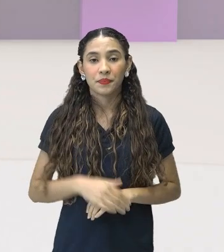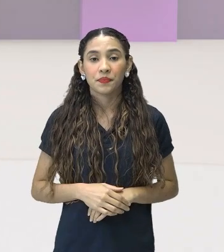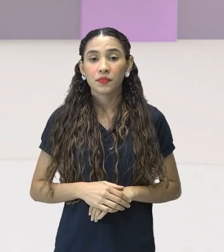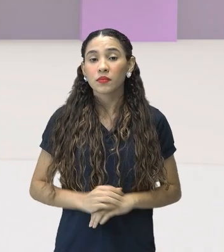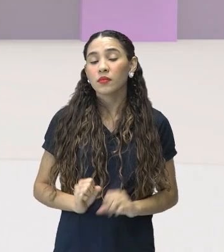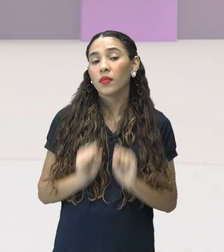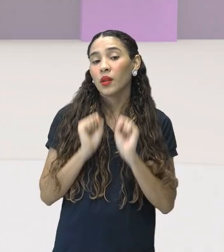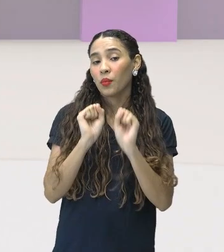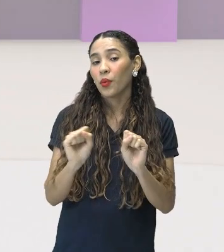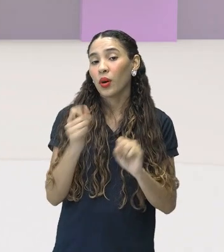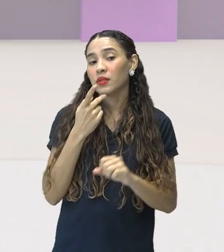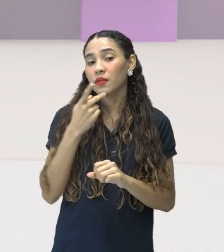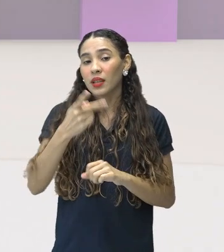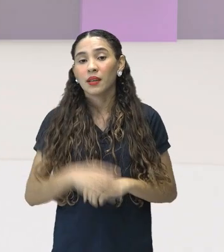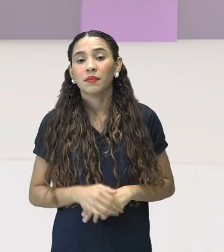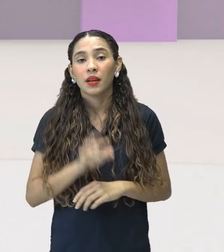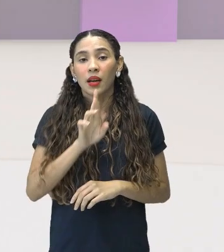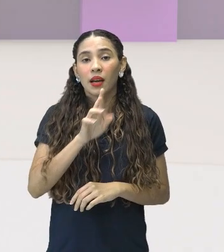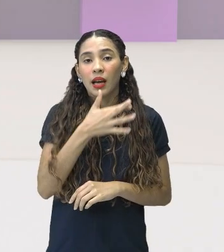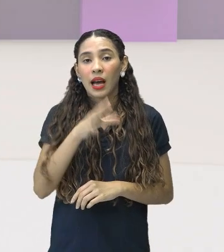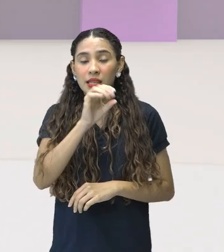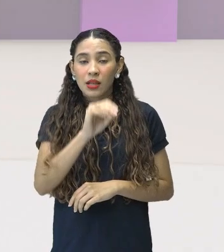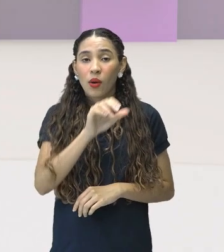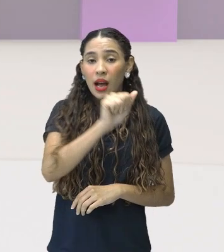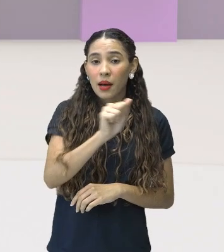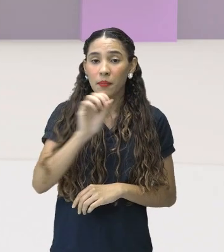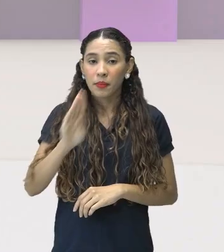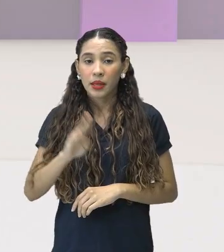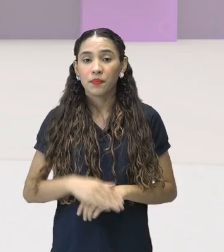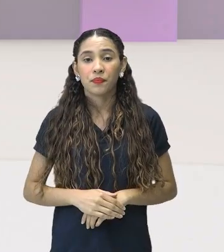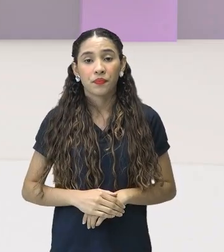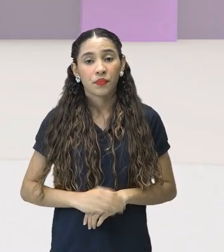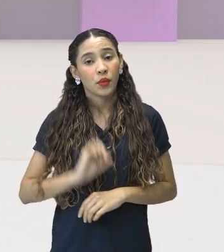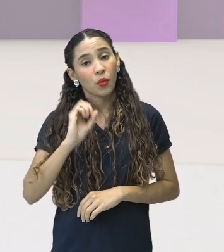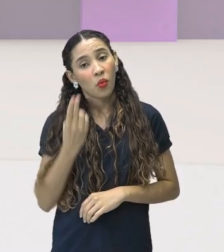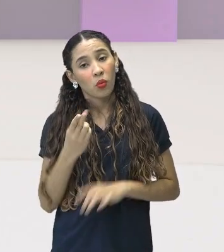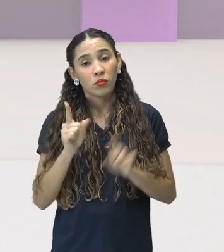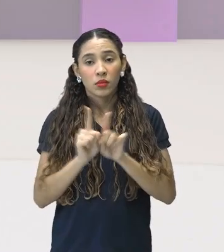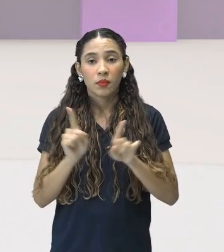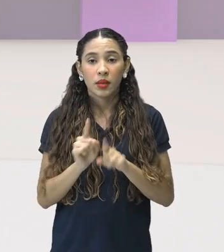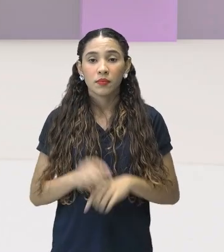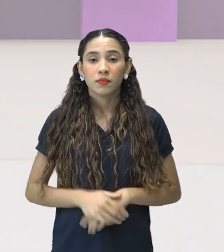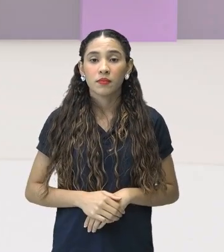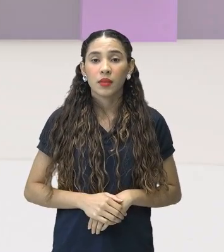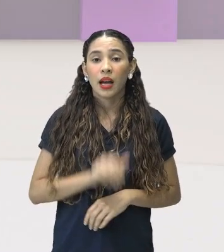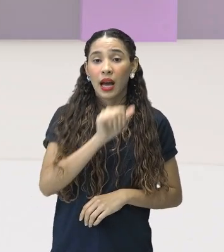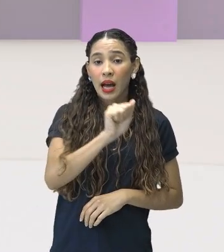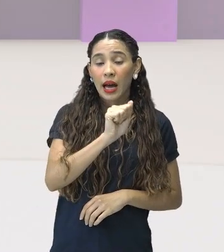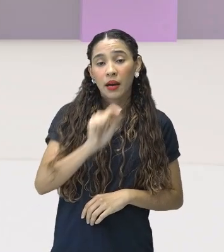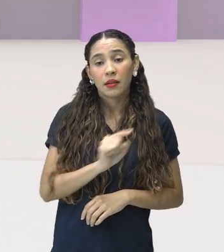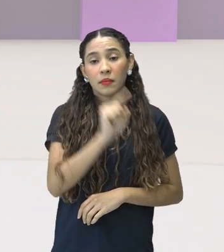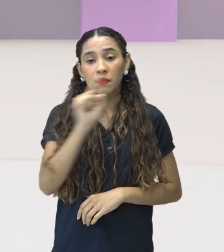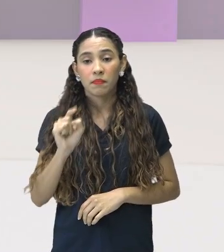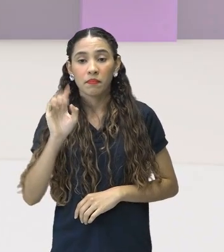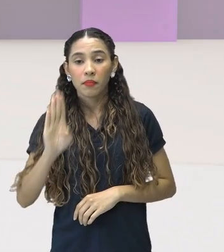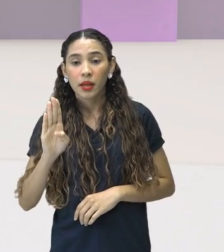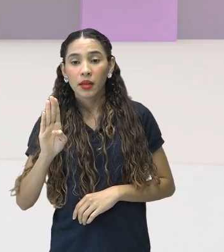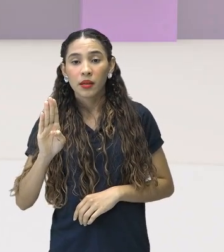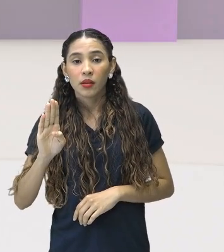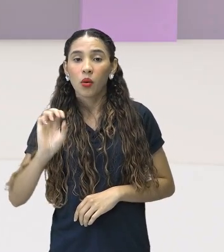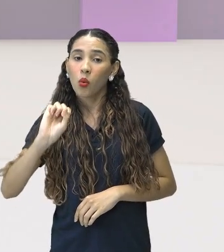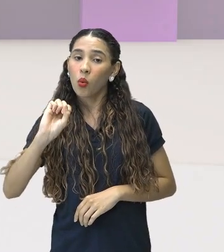Ou a gente pode dizer razão de A para B, ou a gente pode dizer A está para B,